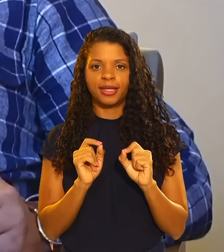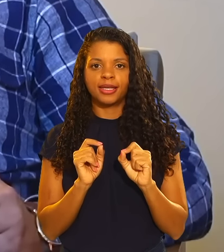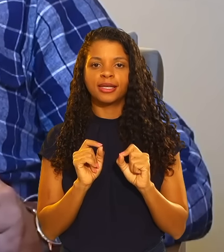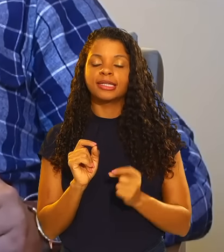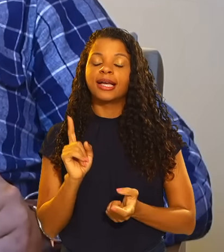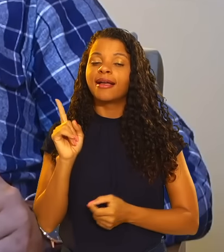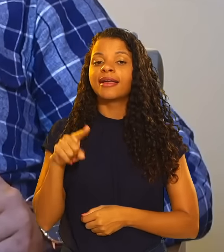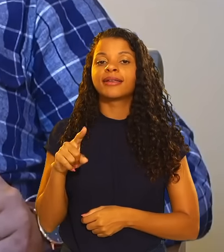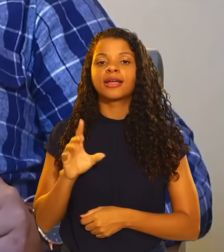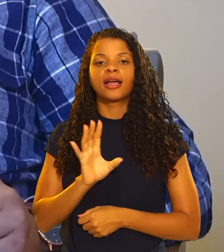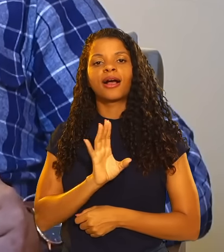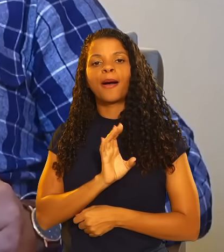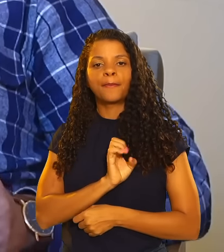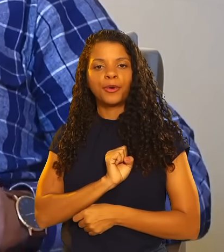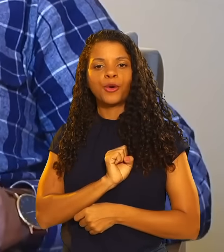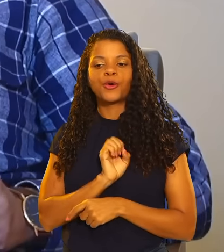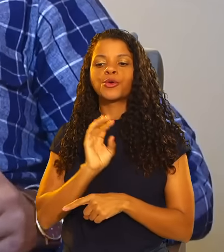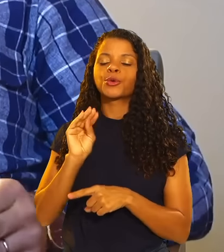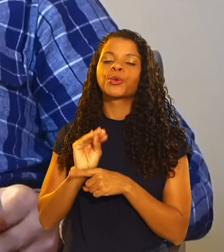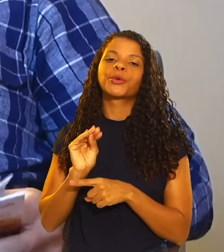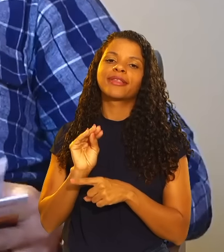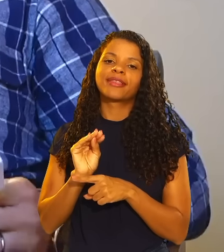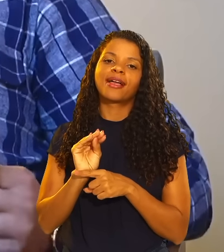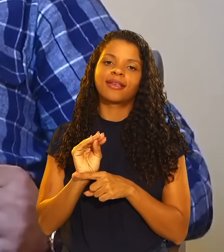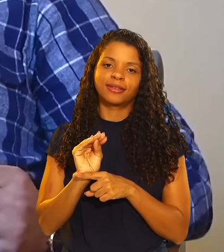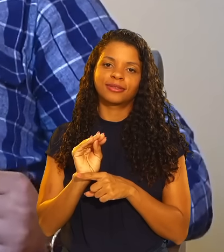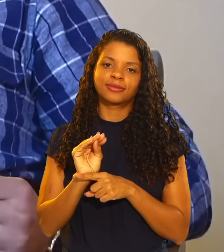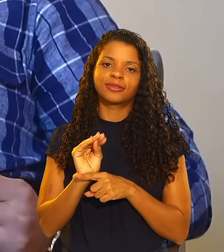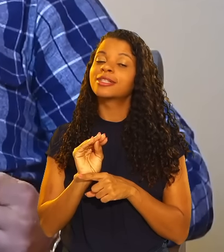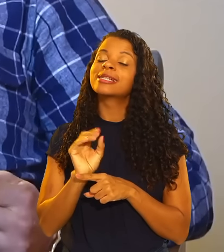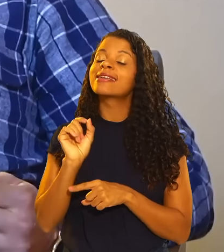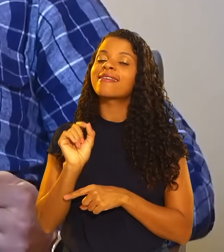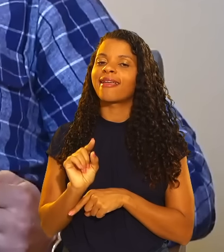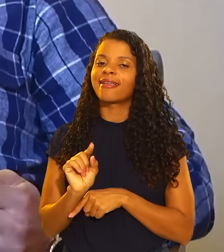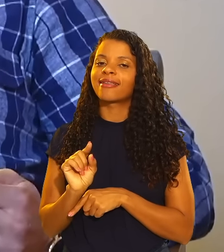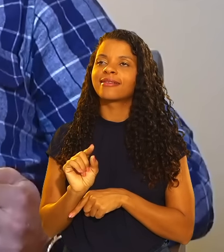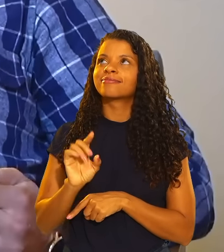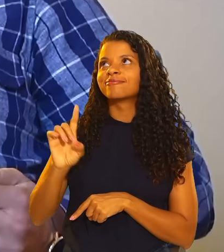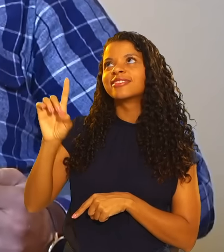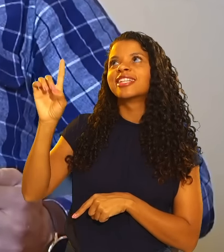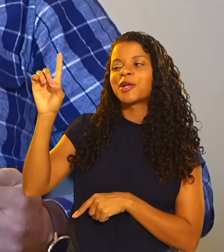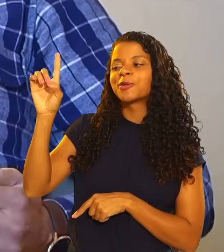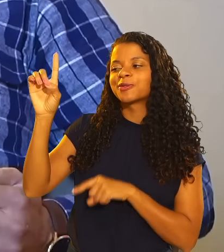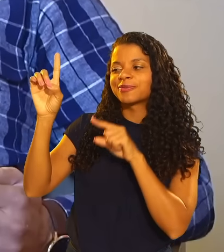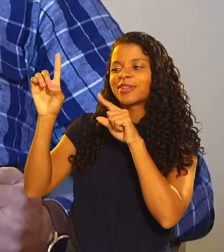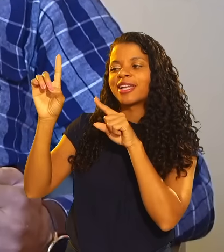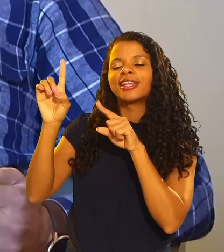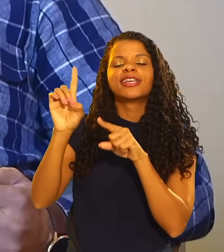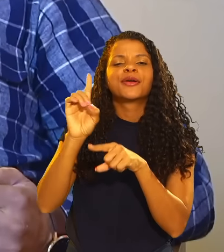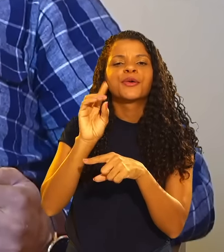cuidado de Deus pela humanidade. Isso é algo que deixa muito claro, né? A gente lê o livro de